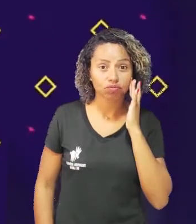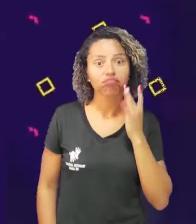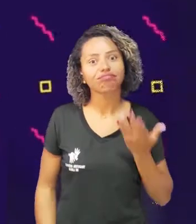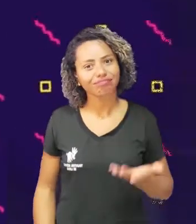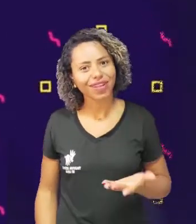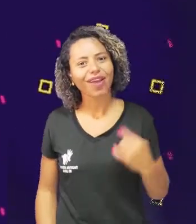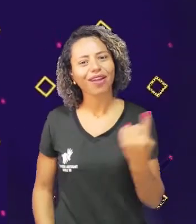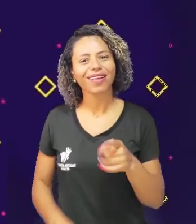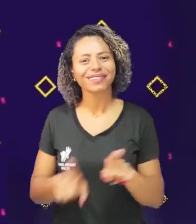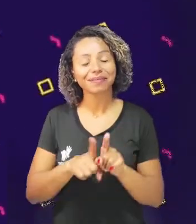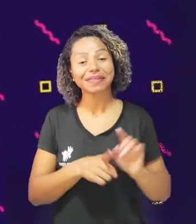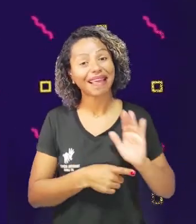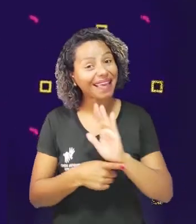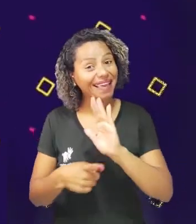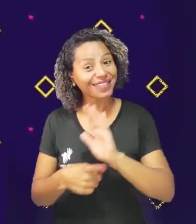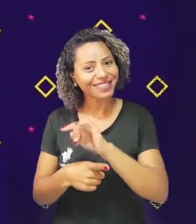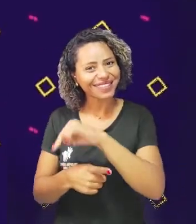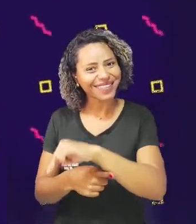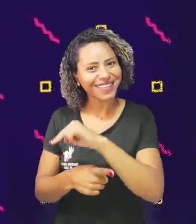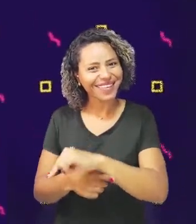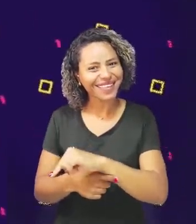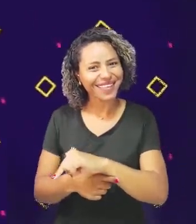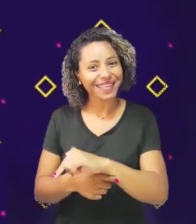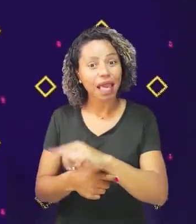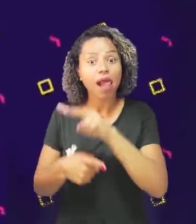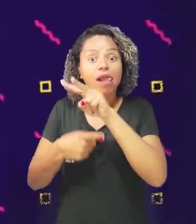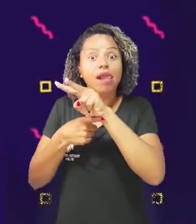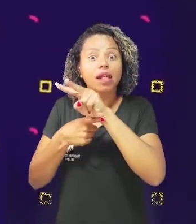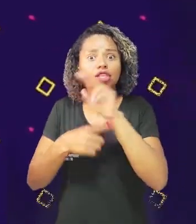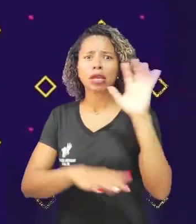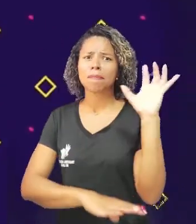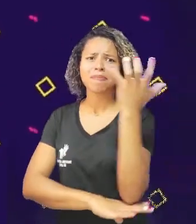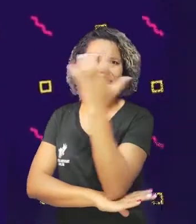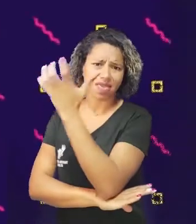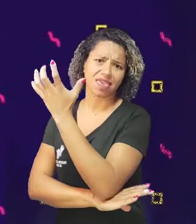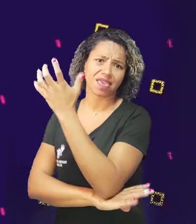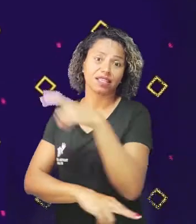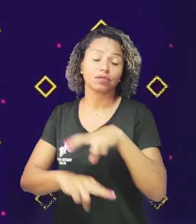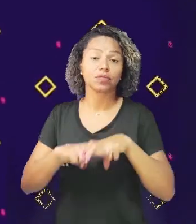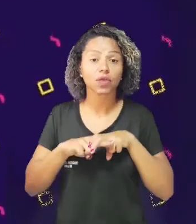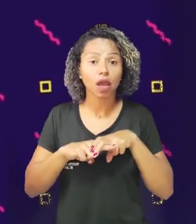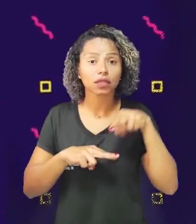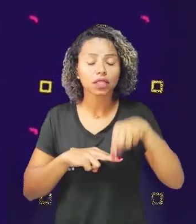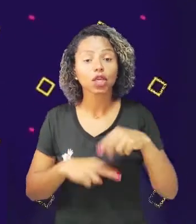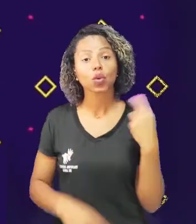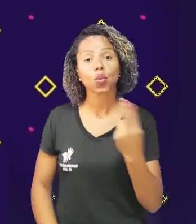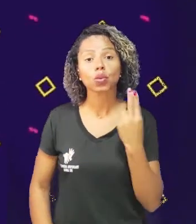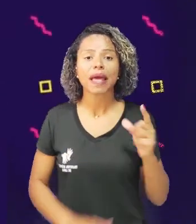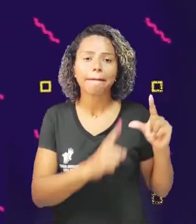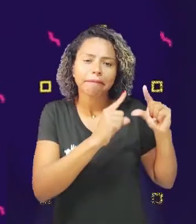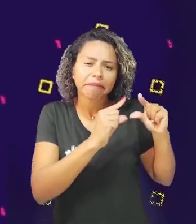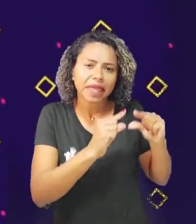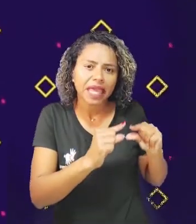além disso, de certa forma, a gente está contribuindo para a preservação do meio ambiente. Ao passo que